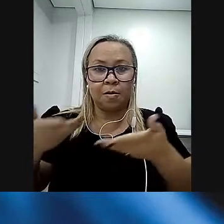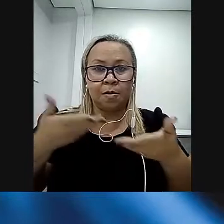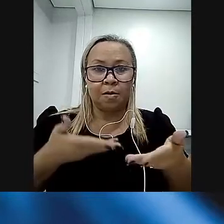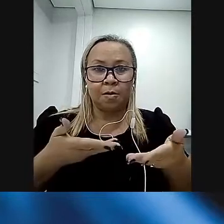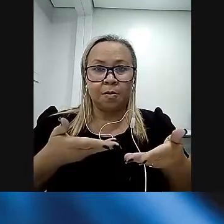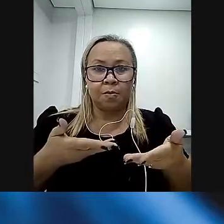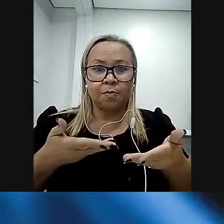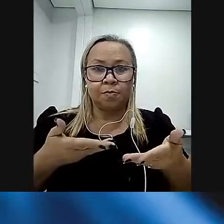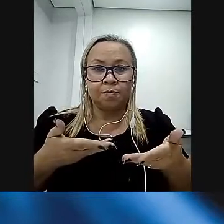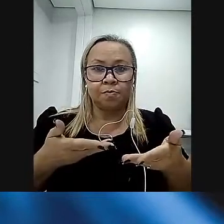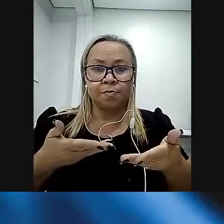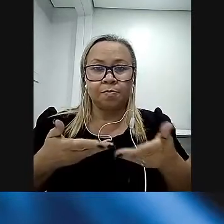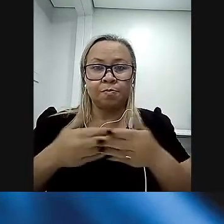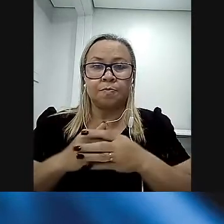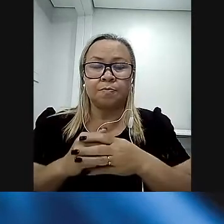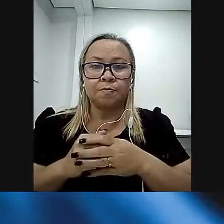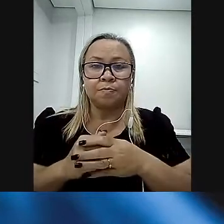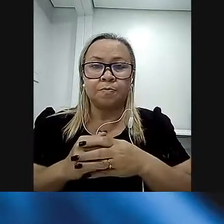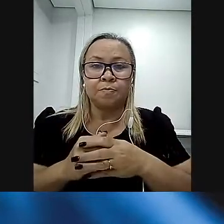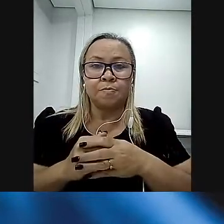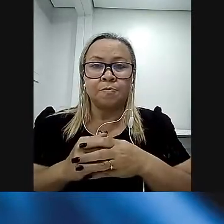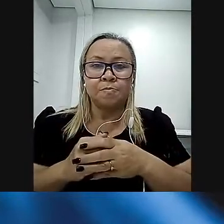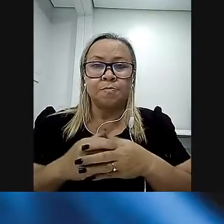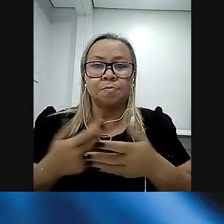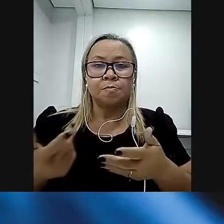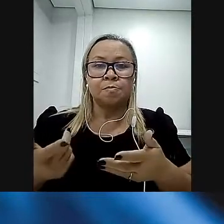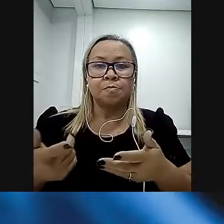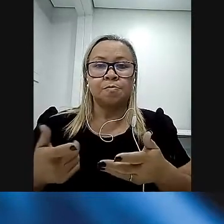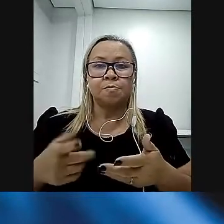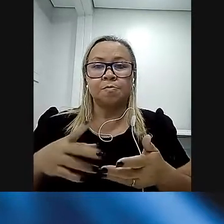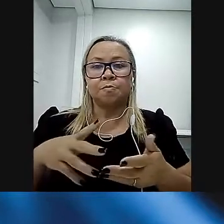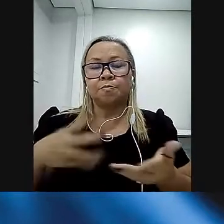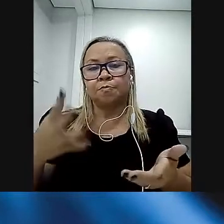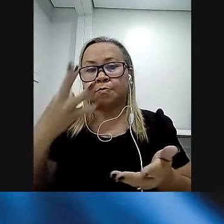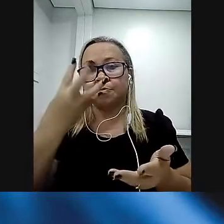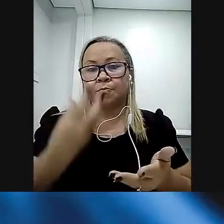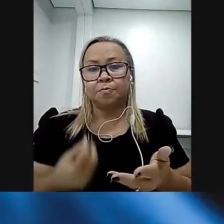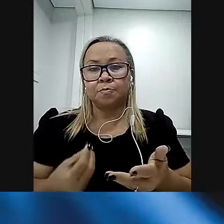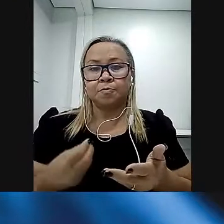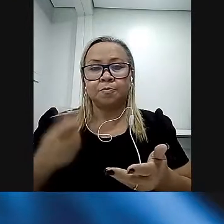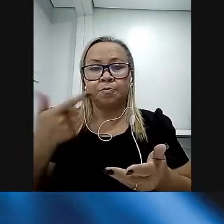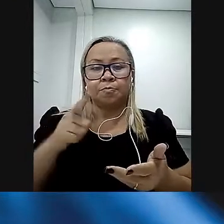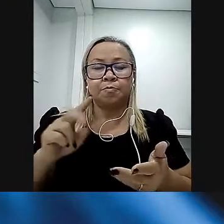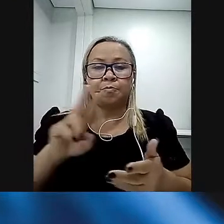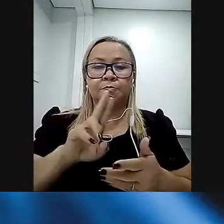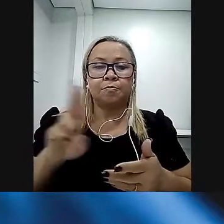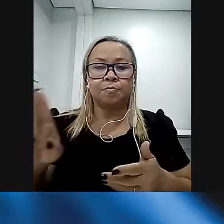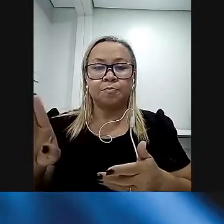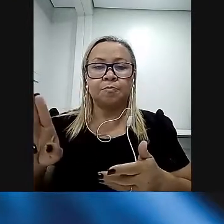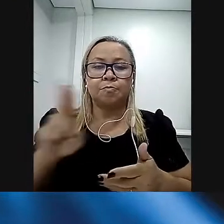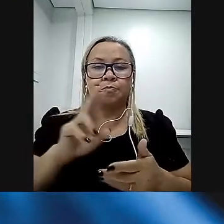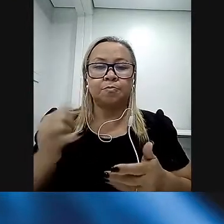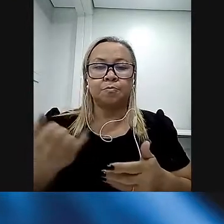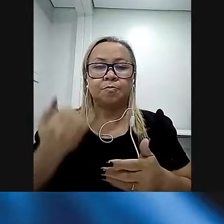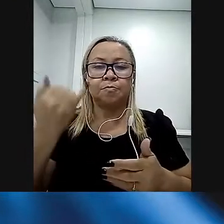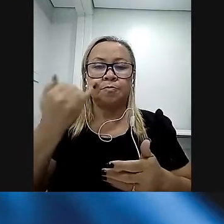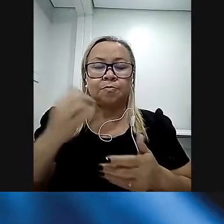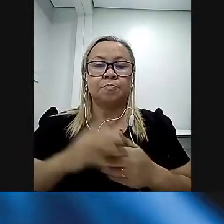artistas nacionais de renome e artistas internacionais, com o apoio das embaixadas.